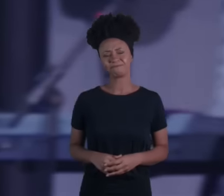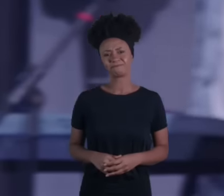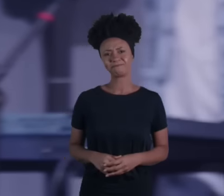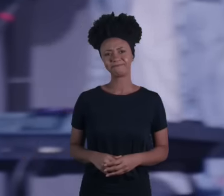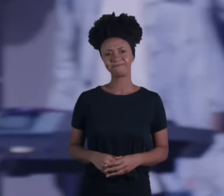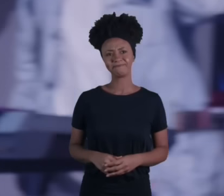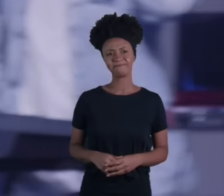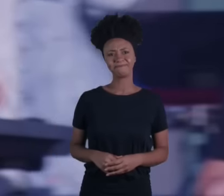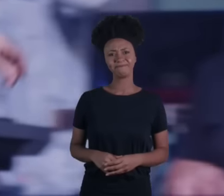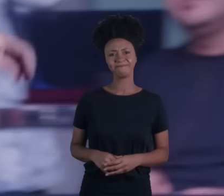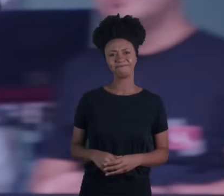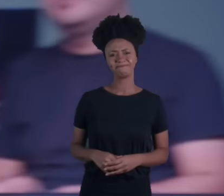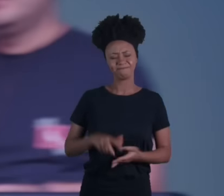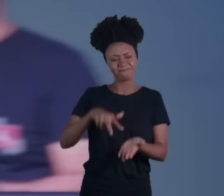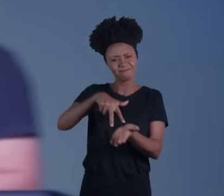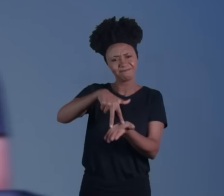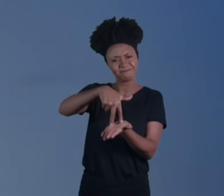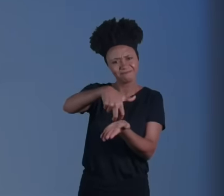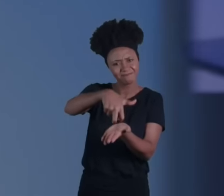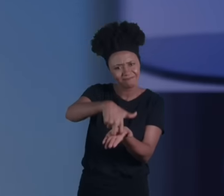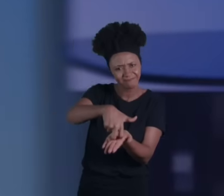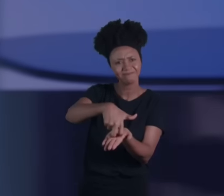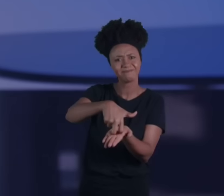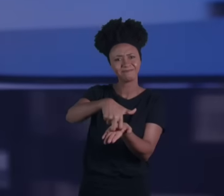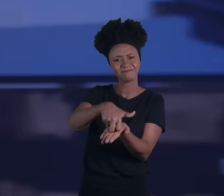e você fizesse uma oração de entrega.